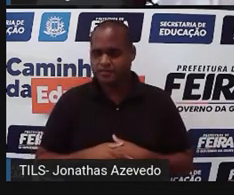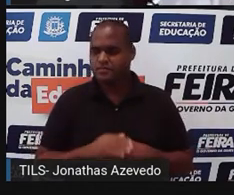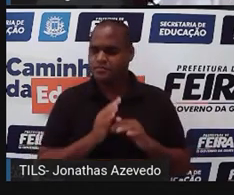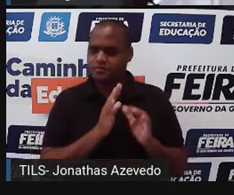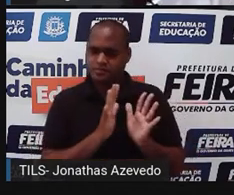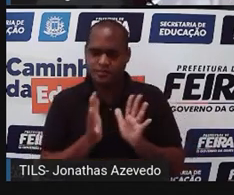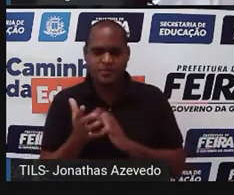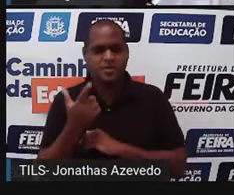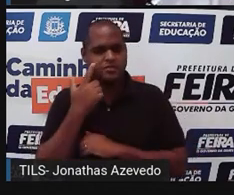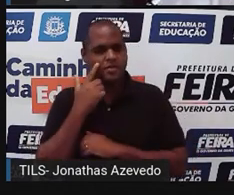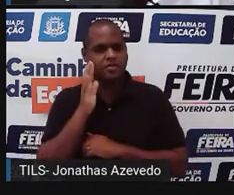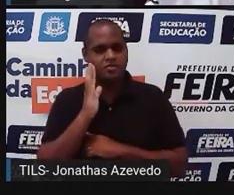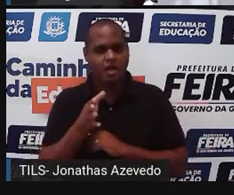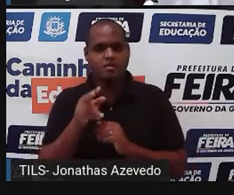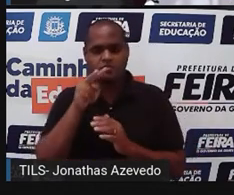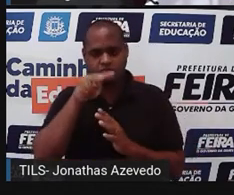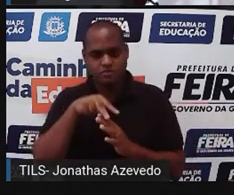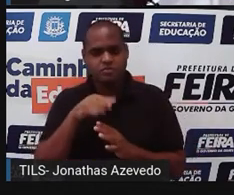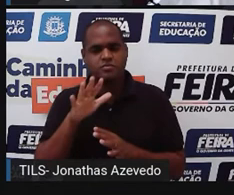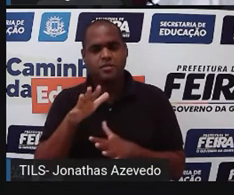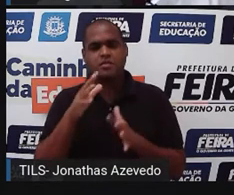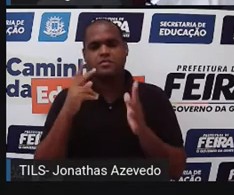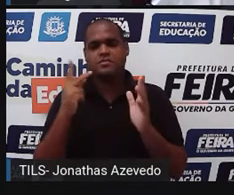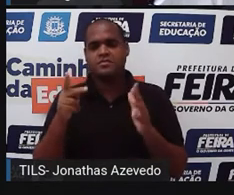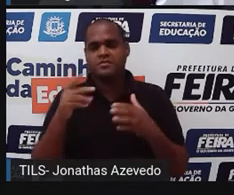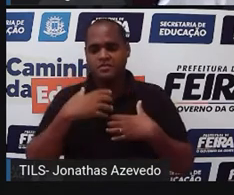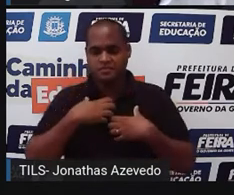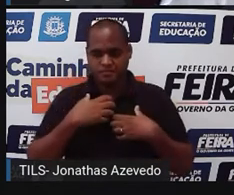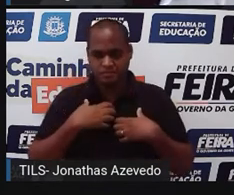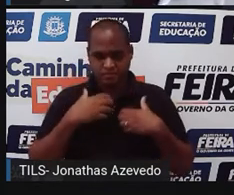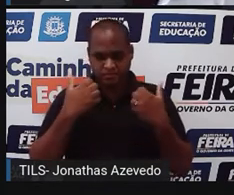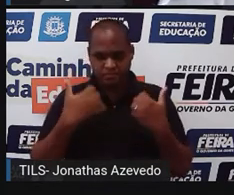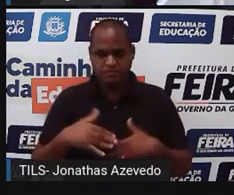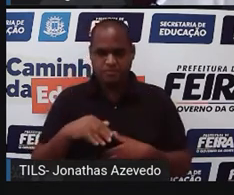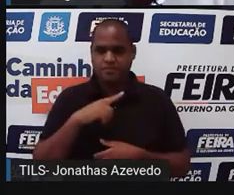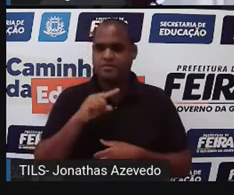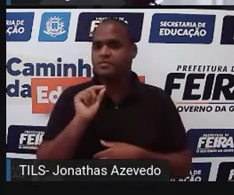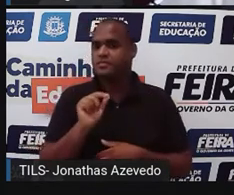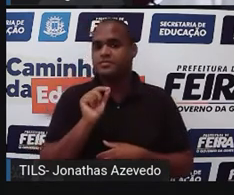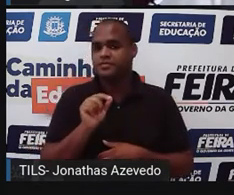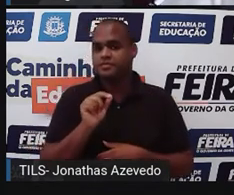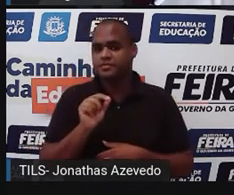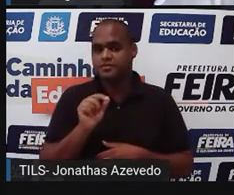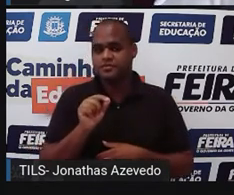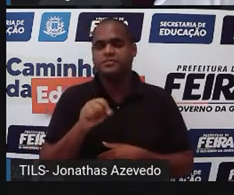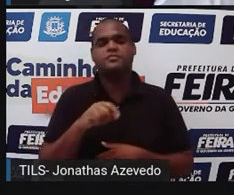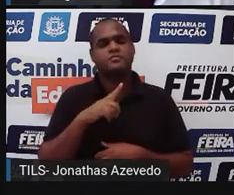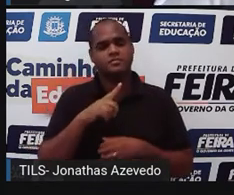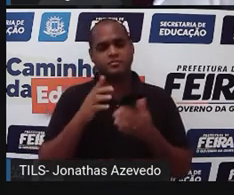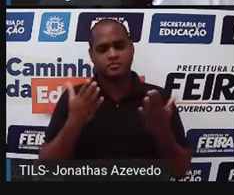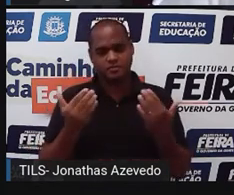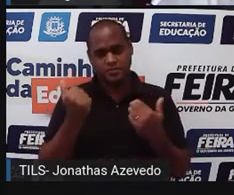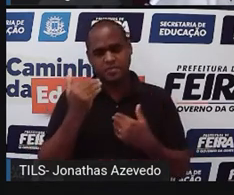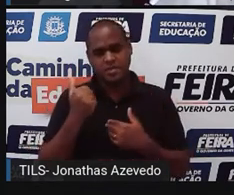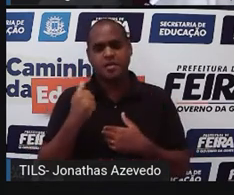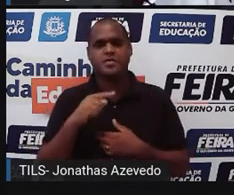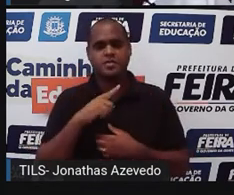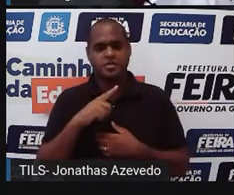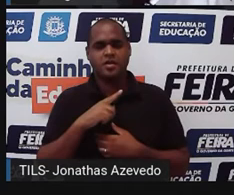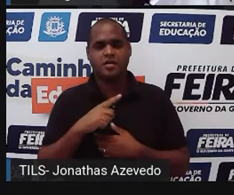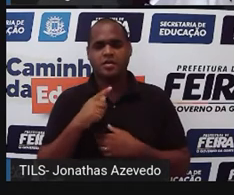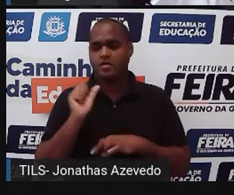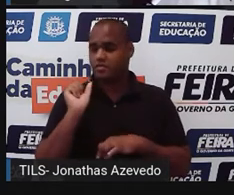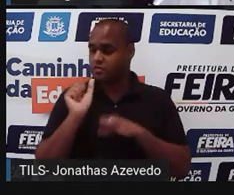gente já leu essa situação e a gente sabe que a gente tem um retângulo e esse retângulo foi dividido